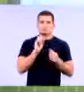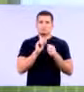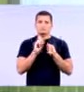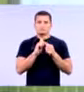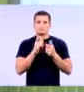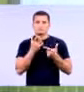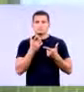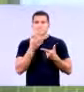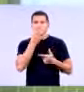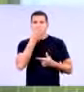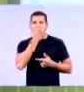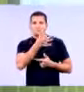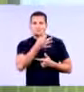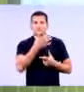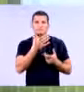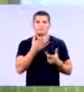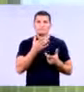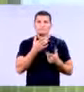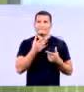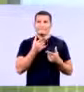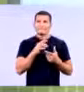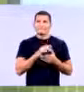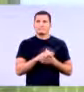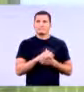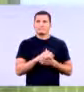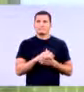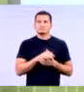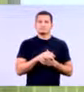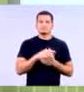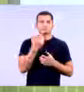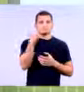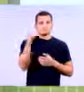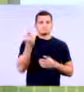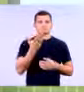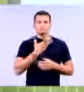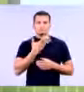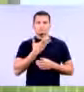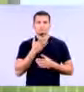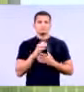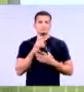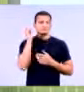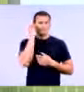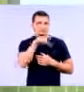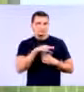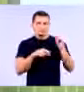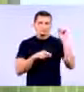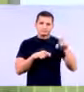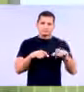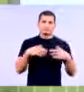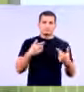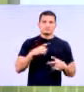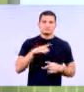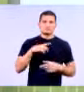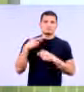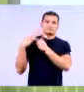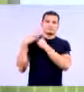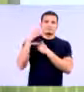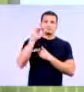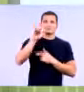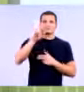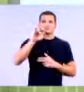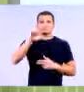comentário desabonador da presença de outro usuário, então ele vai ter uma responsabilidade civil sobre isso, e